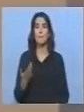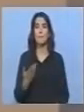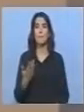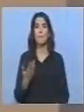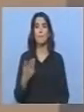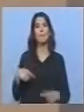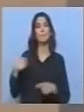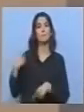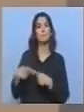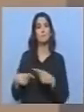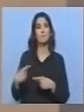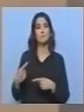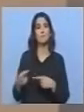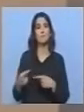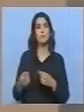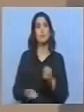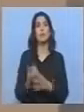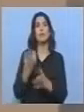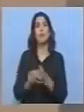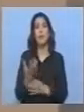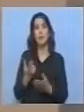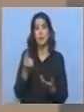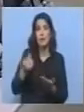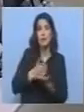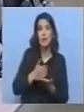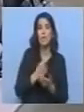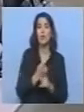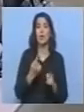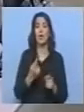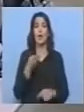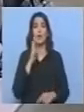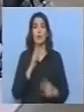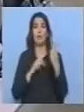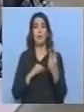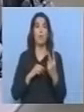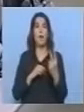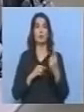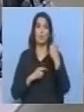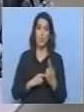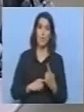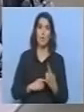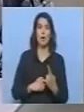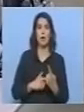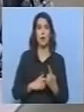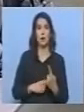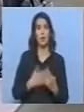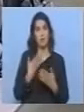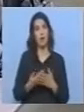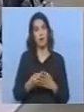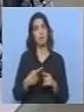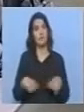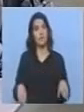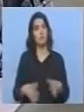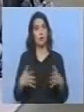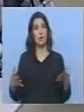da geração de recursos e de recursos financeiros, porque em vez de termos duas reitorias só temos uma, e isso parece que não, mas faz uma grande diferença do ponto